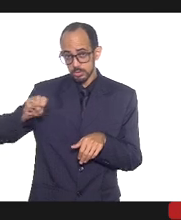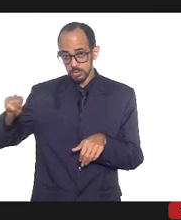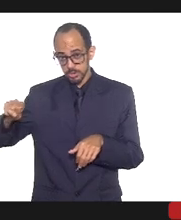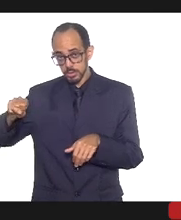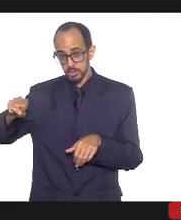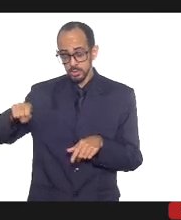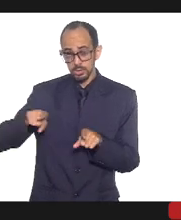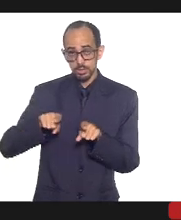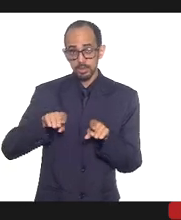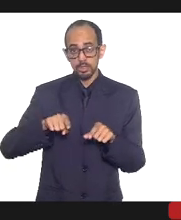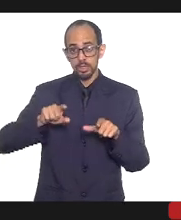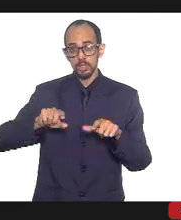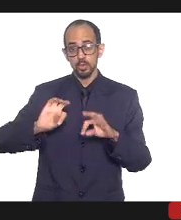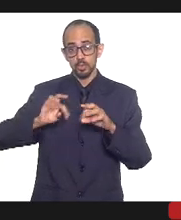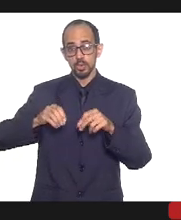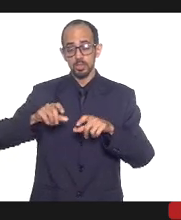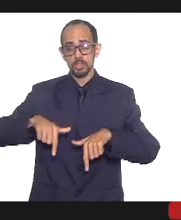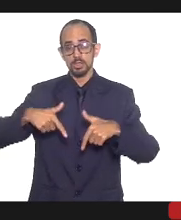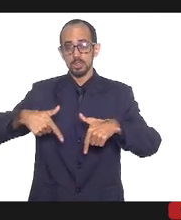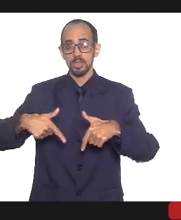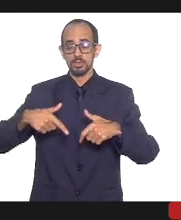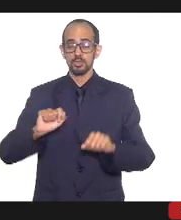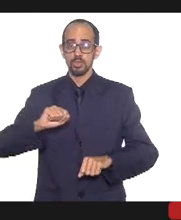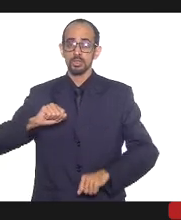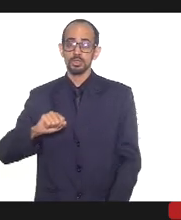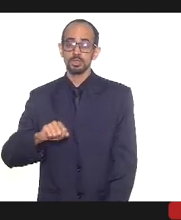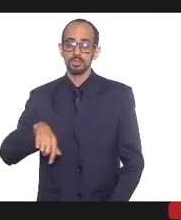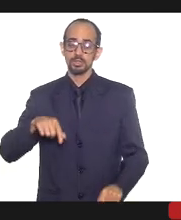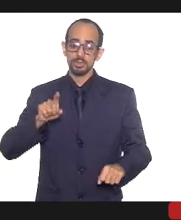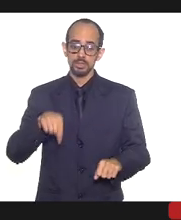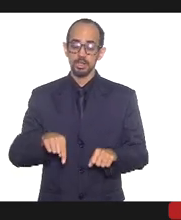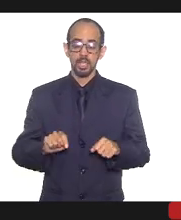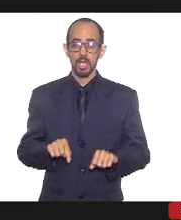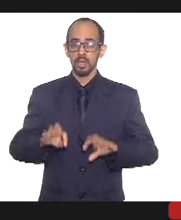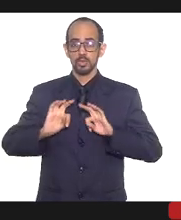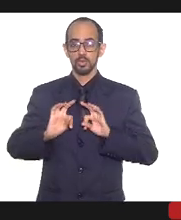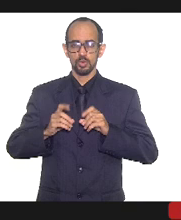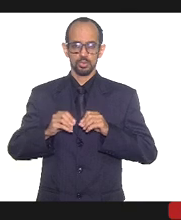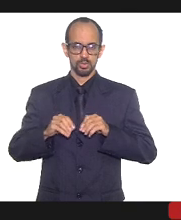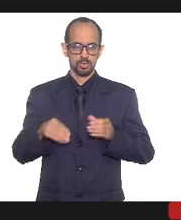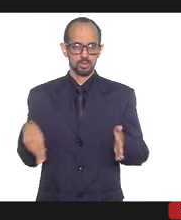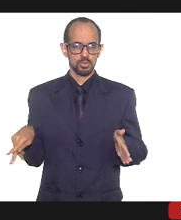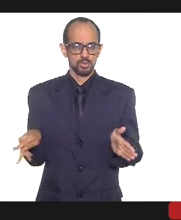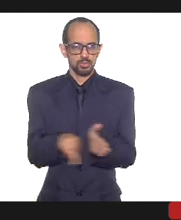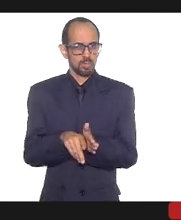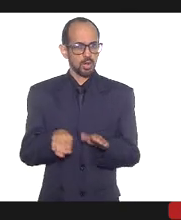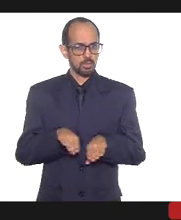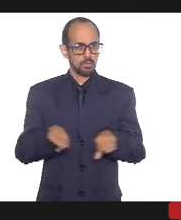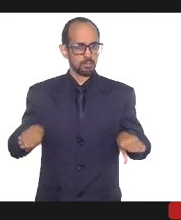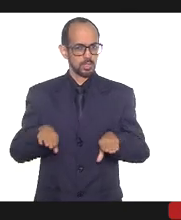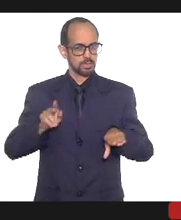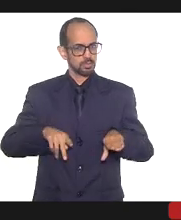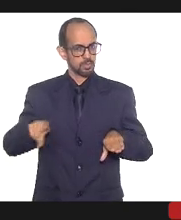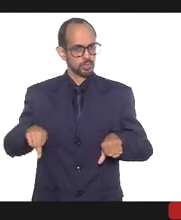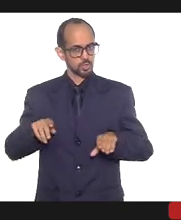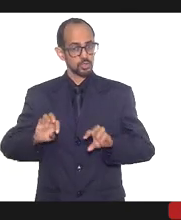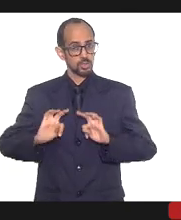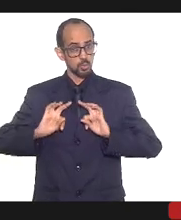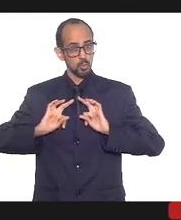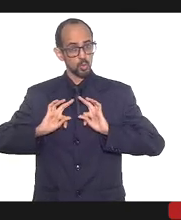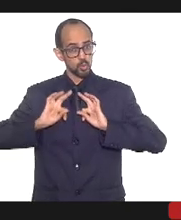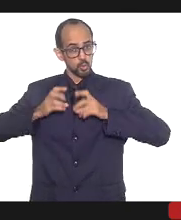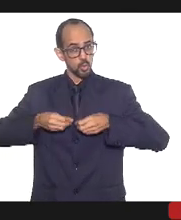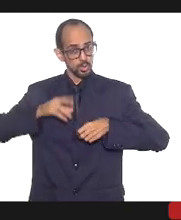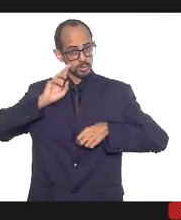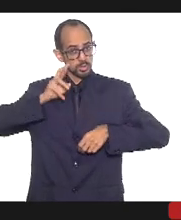E que essas ações têm tirado da mesa dos professores, tá? Então, por essas razões, nós